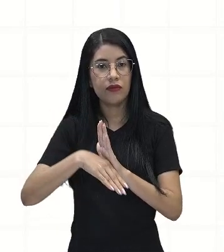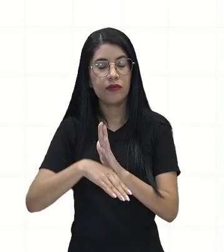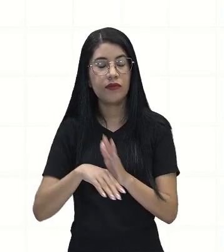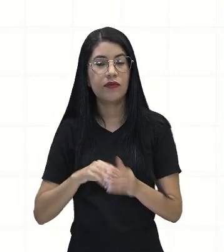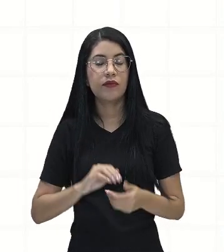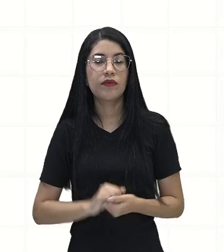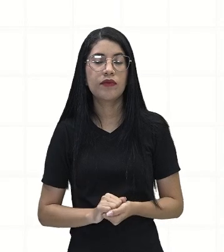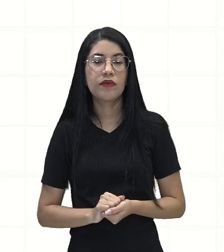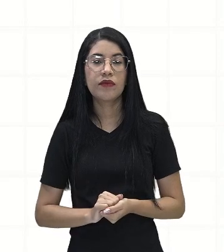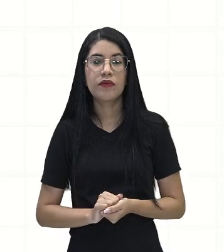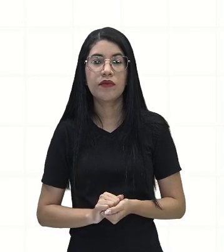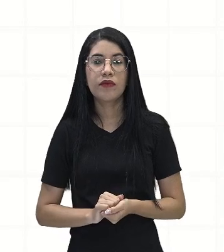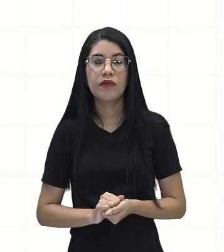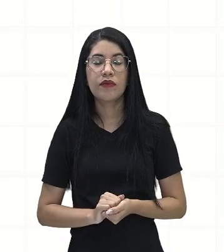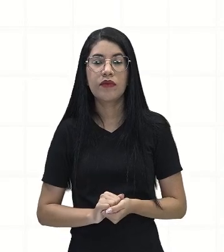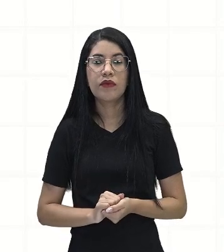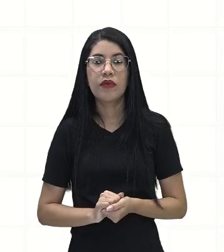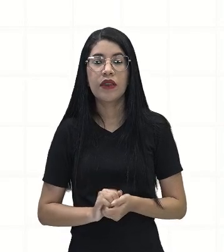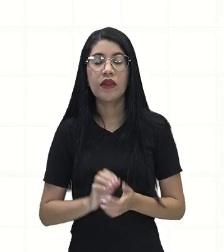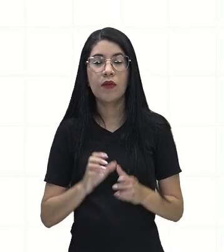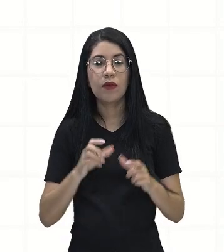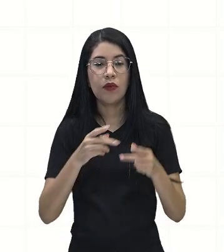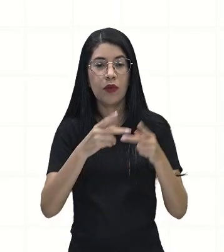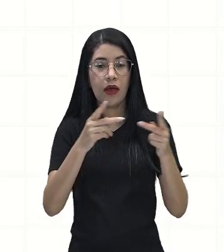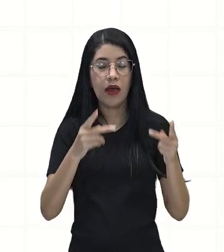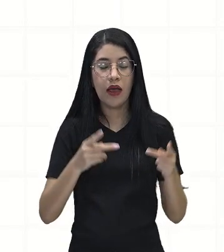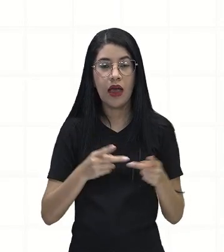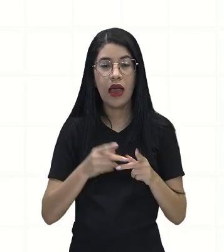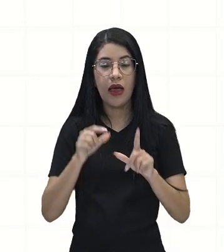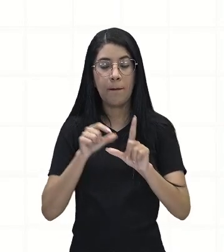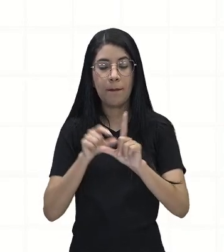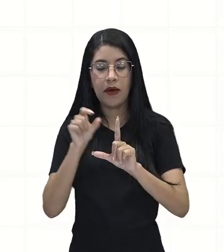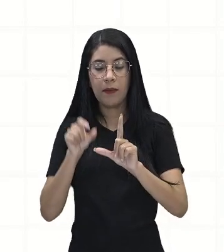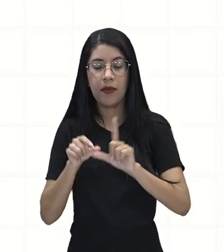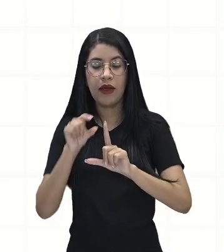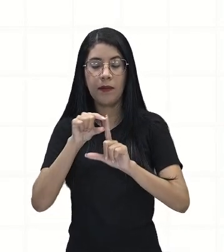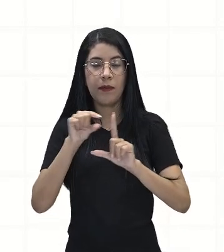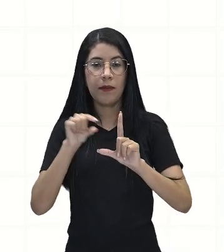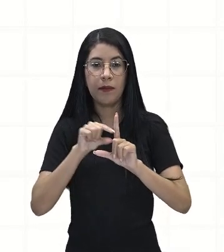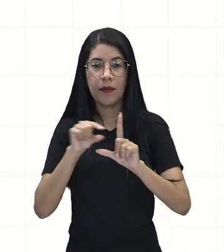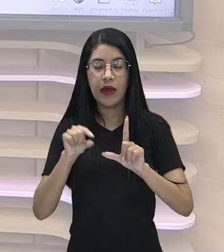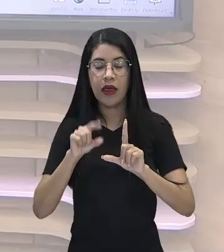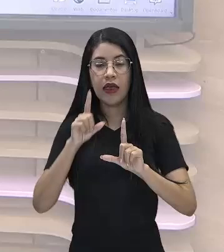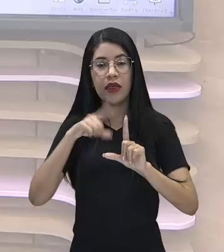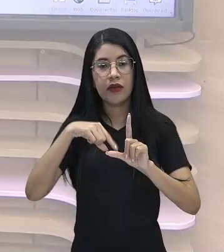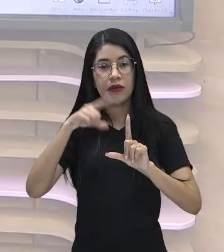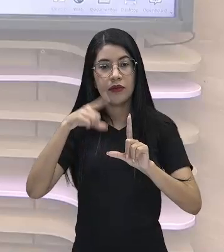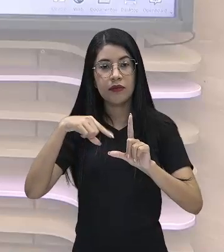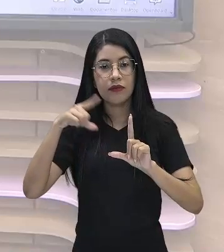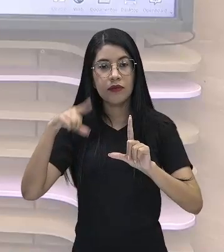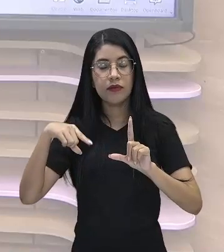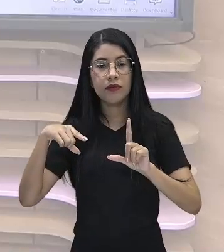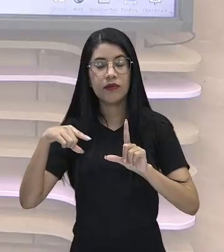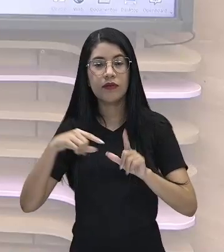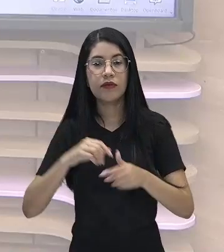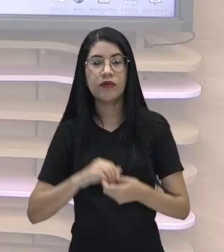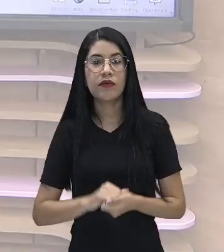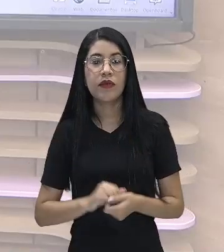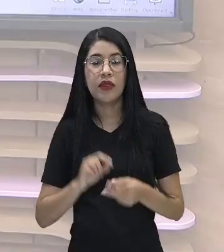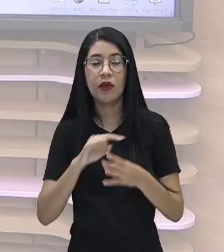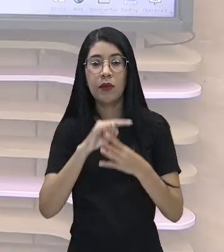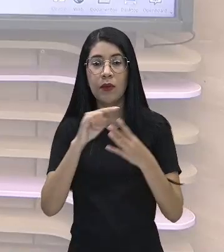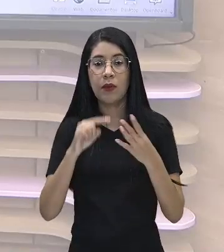ok? Então, gráfico de setor, gráfico de barras, gráficos de colunas e gráficos de linhas são